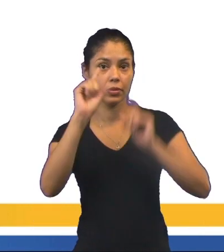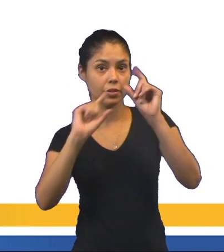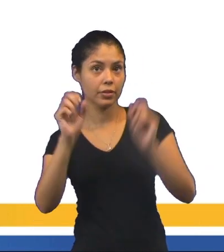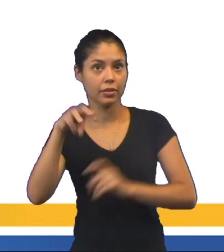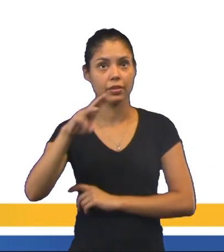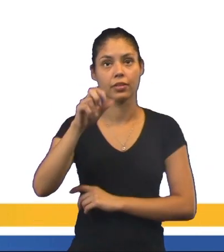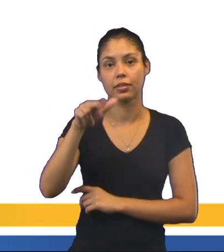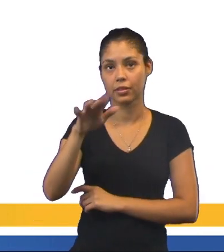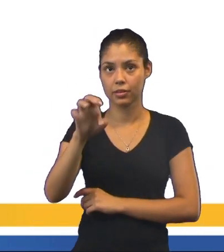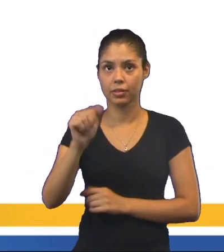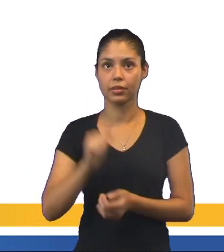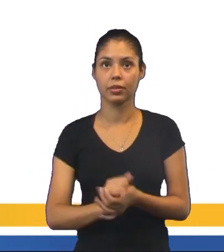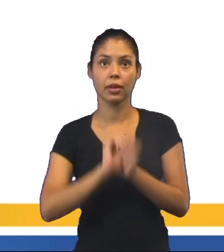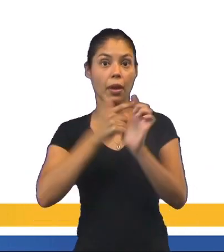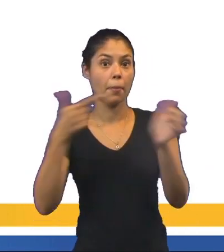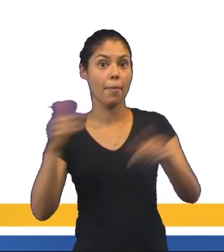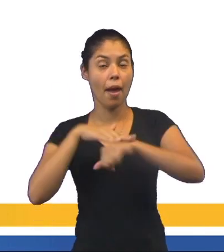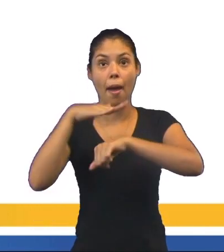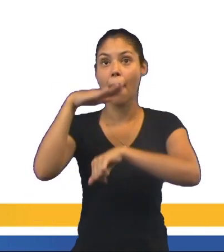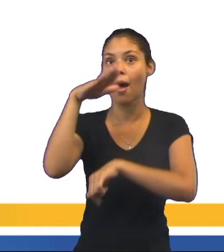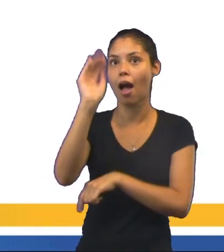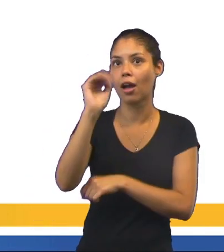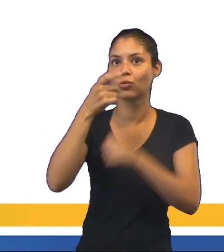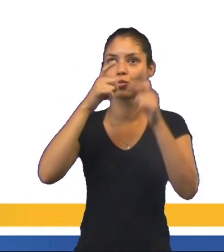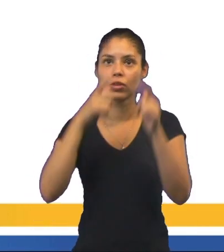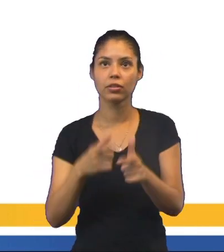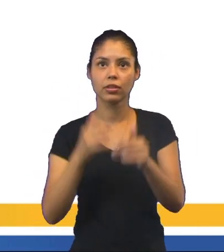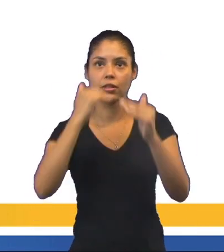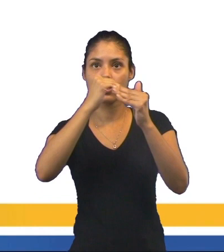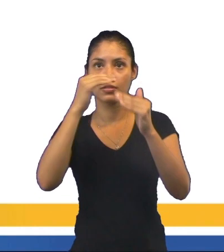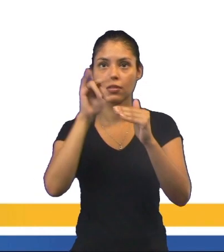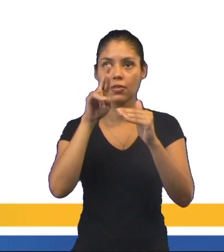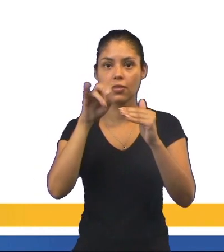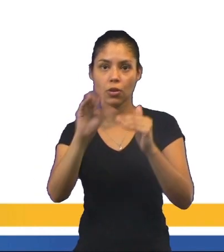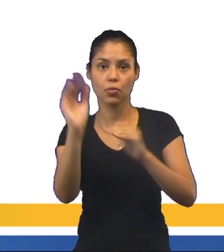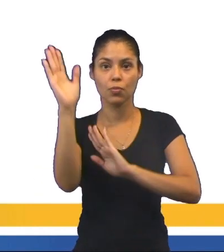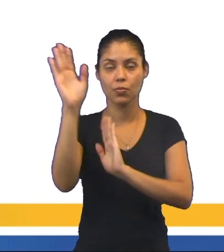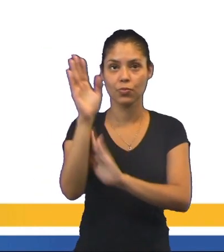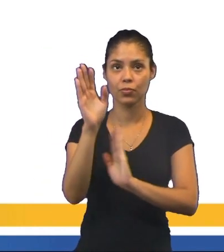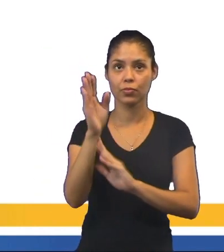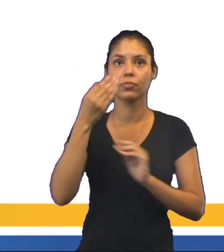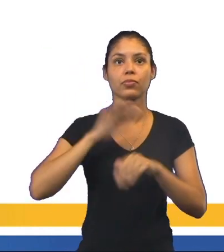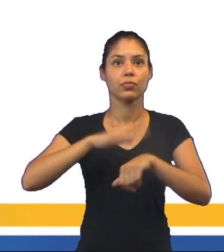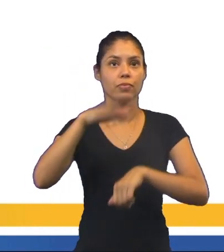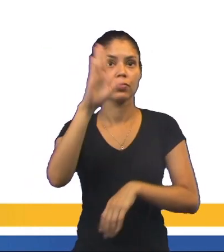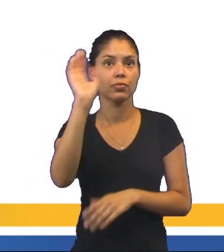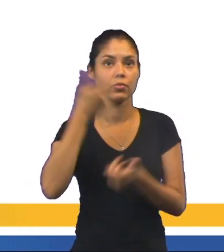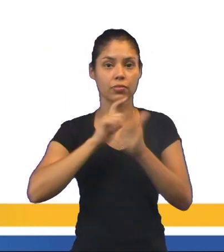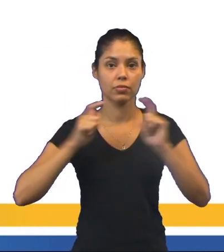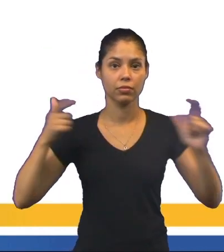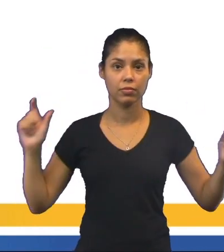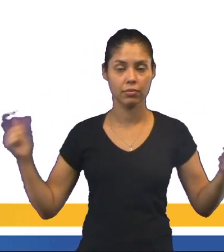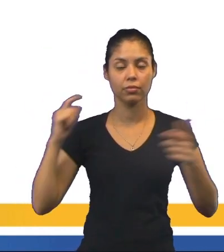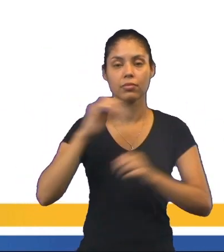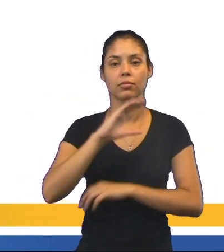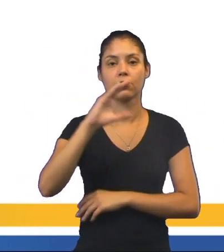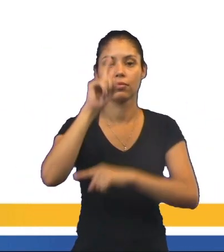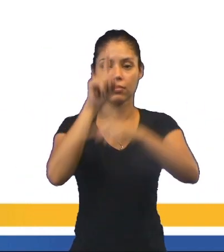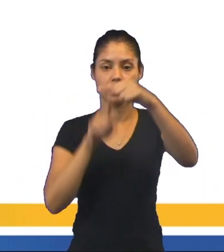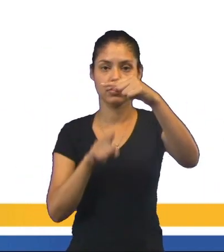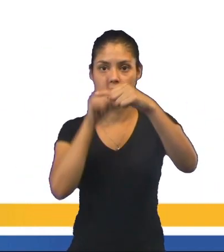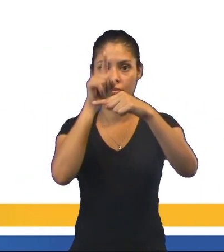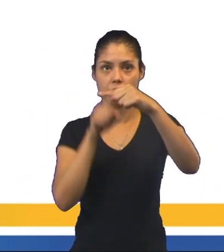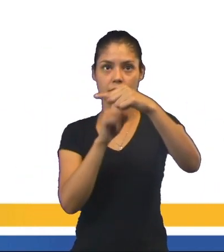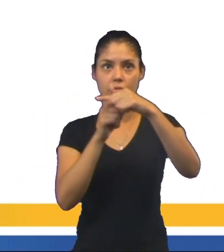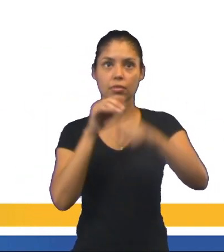Estrela de Magalhães é a mais brilhante, localizada na parte inferior do braço mais extenso da cruz.